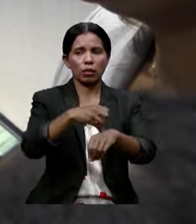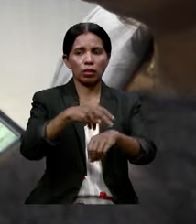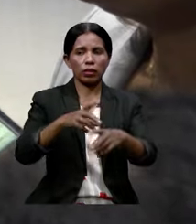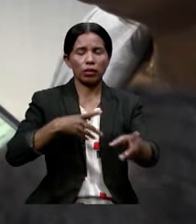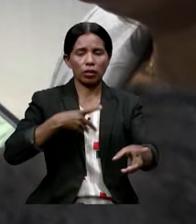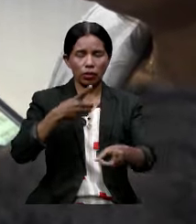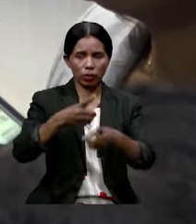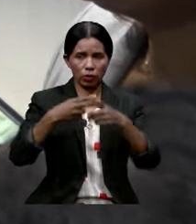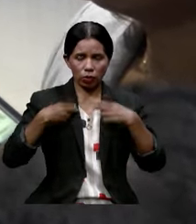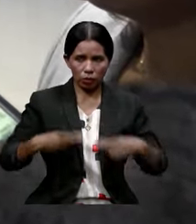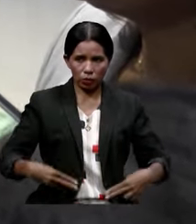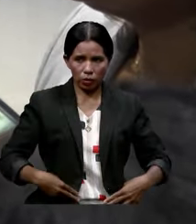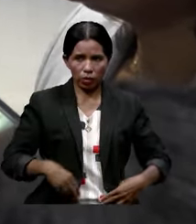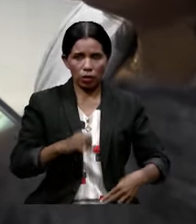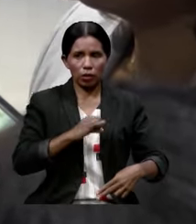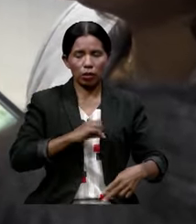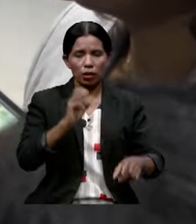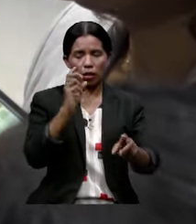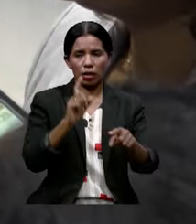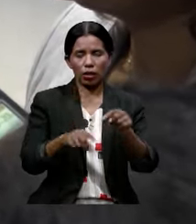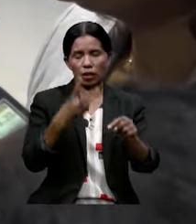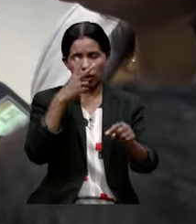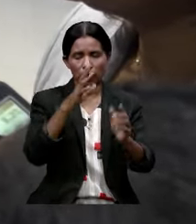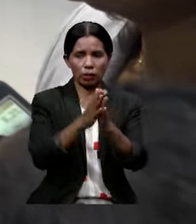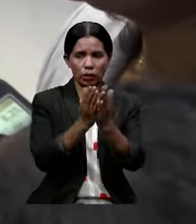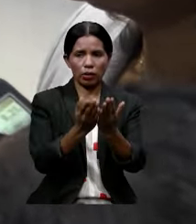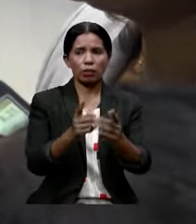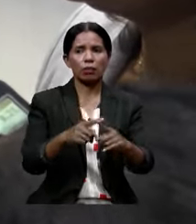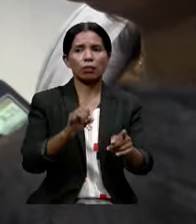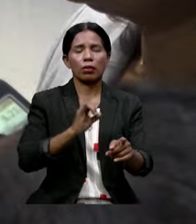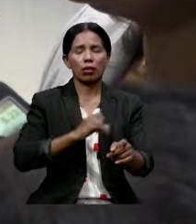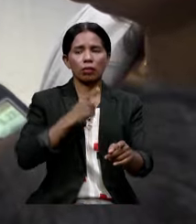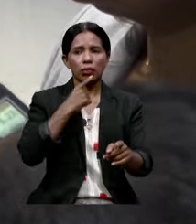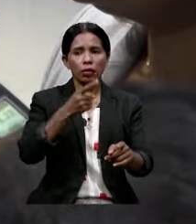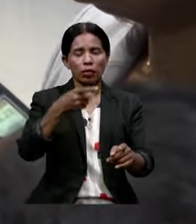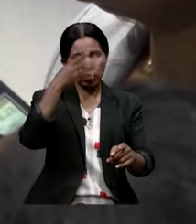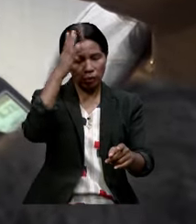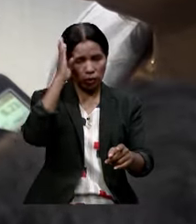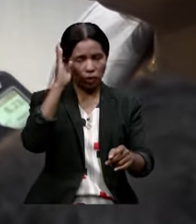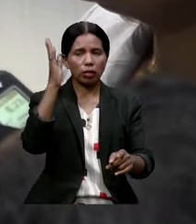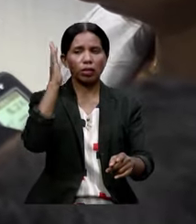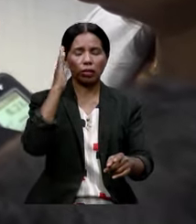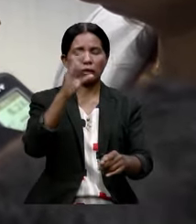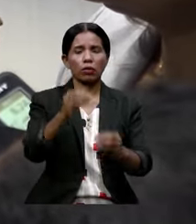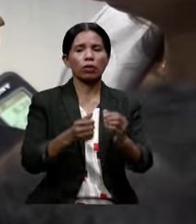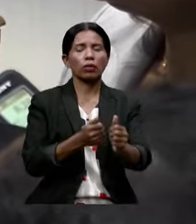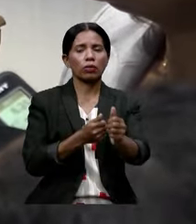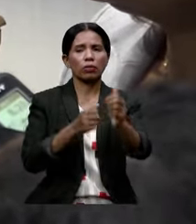humanos. Eu li o livro. E até o senhor não preenche